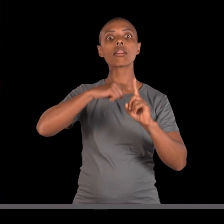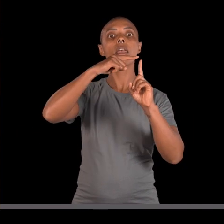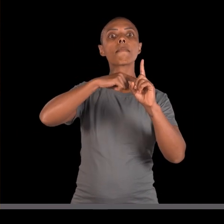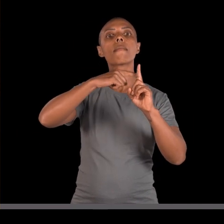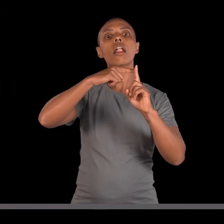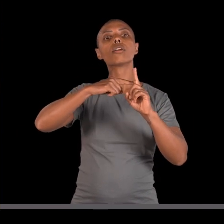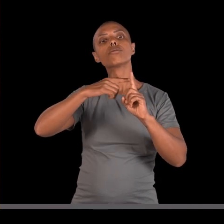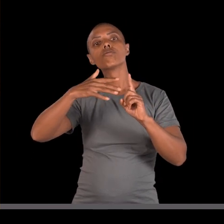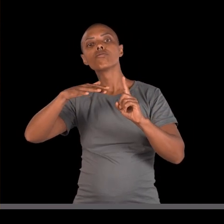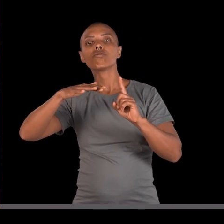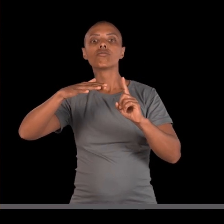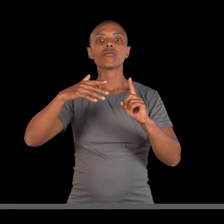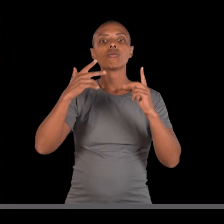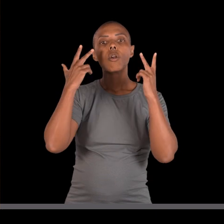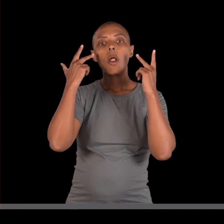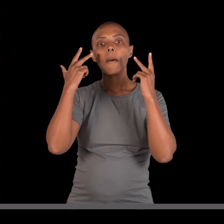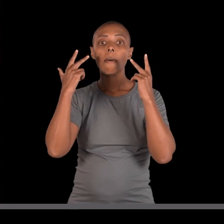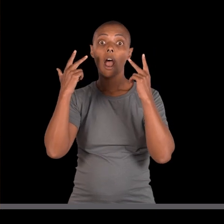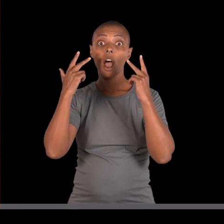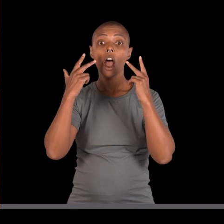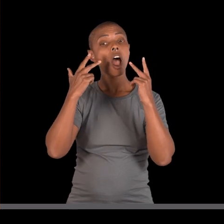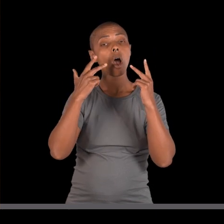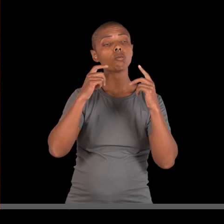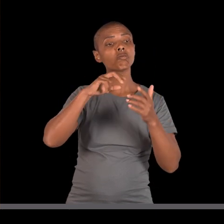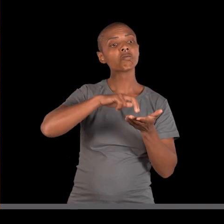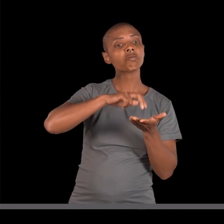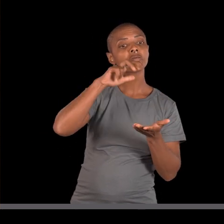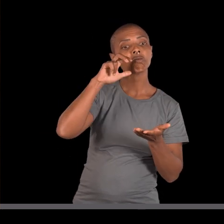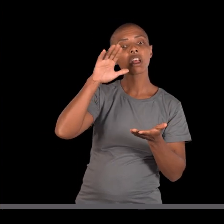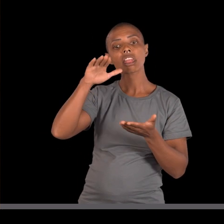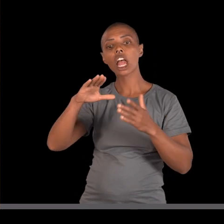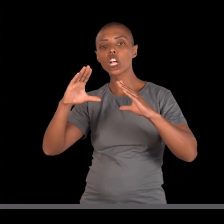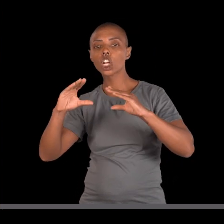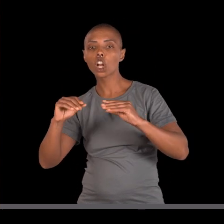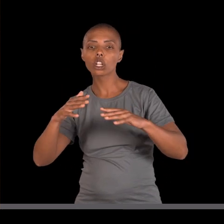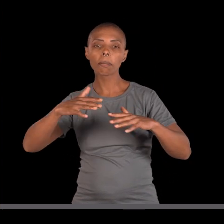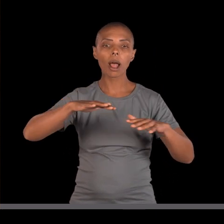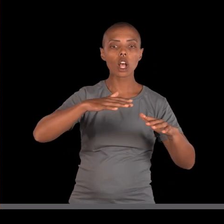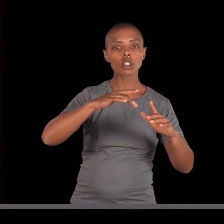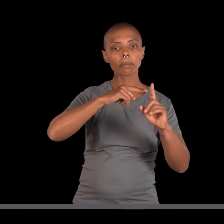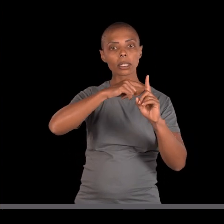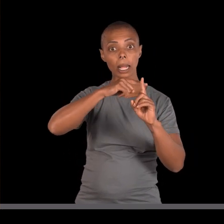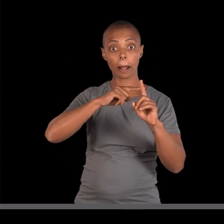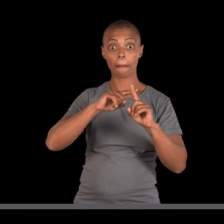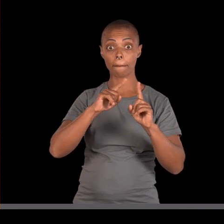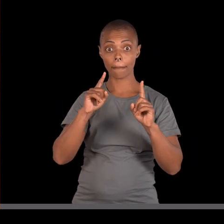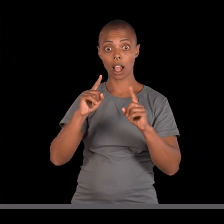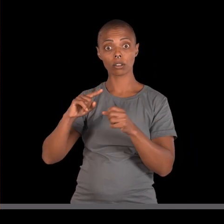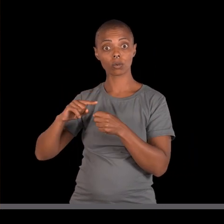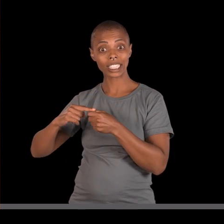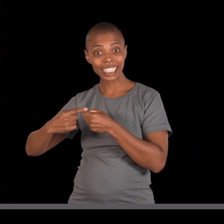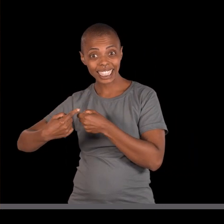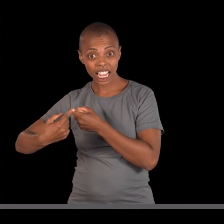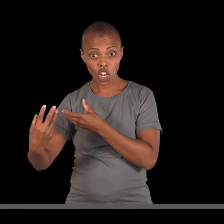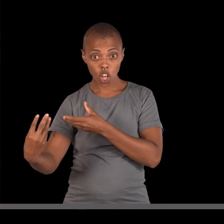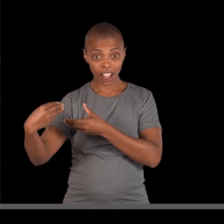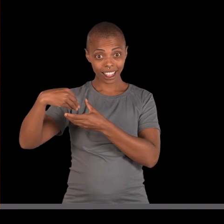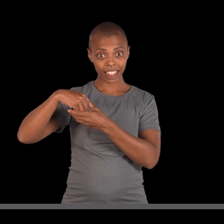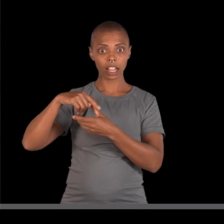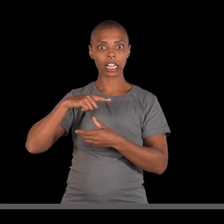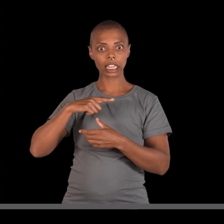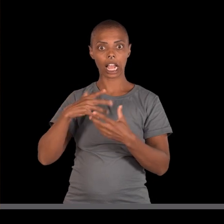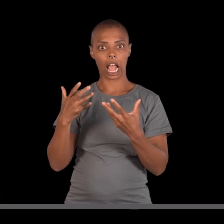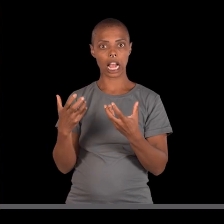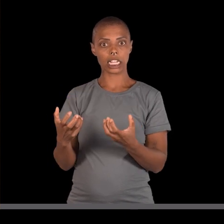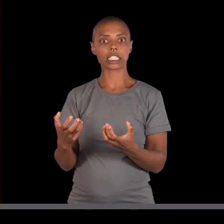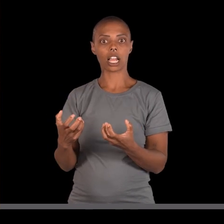e a variação menor entre o dia e a noite. Já nas regiões do interior, você vai ter o clima mais seco